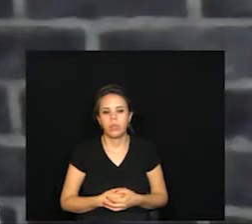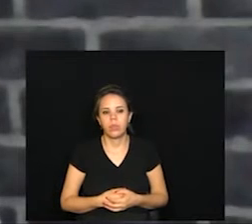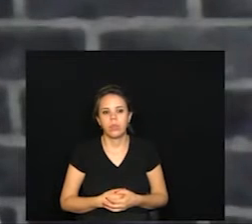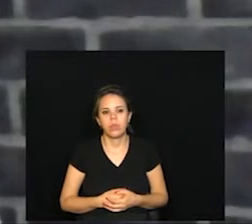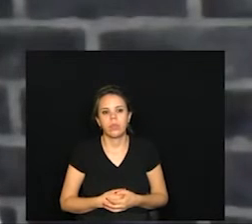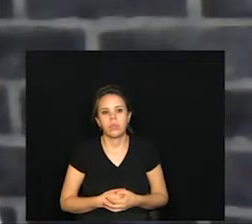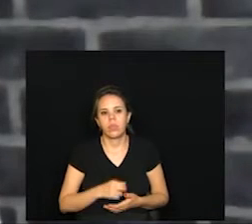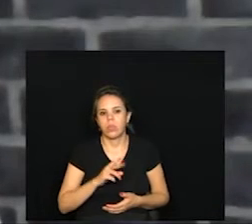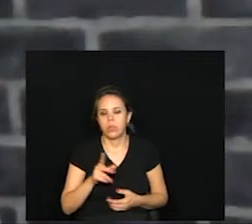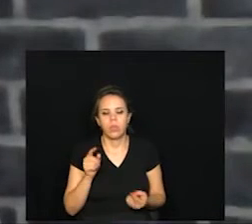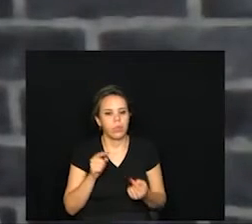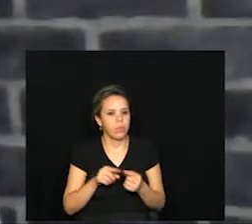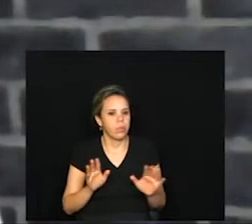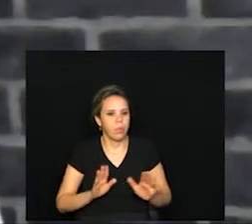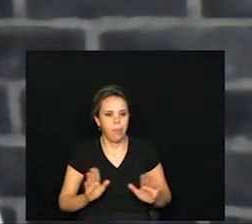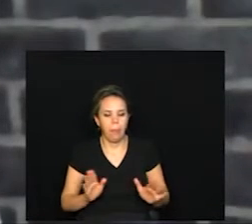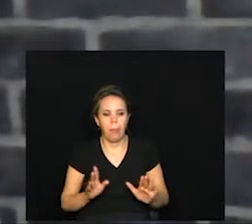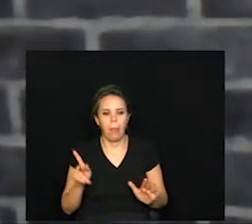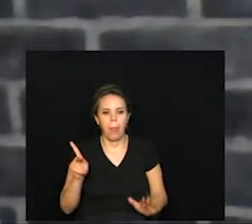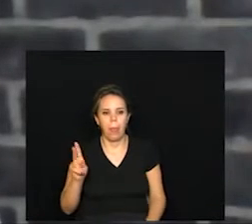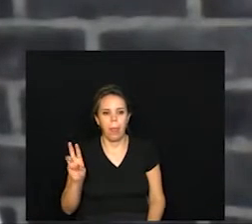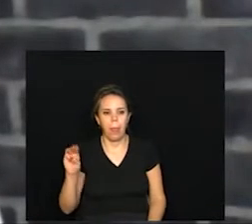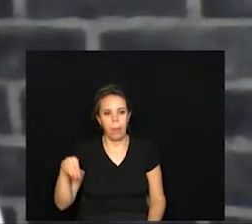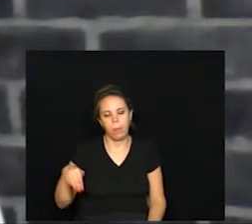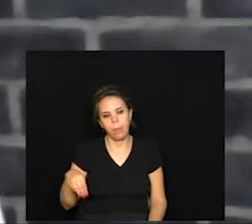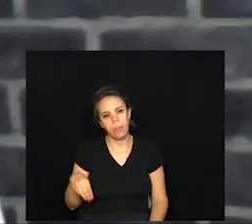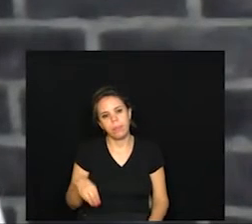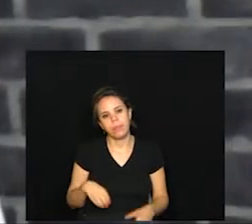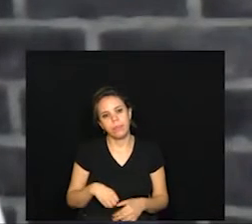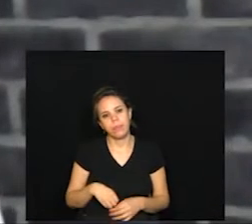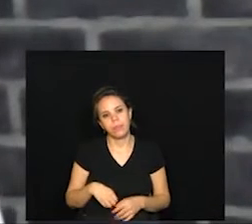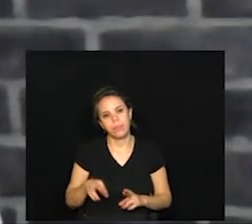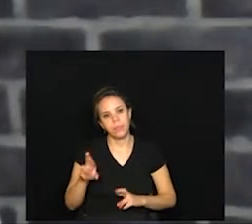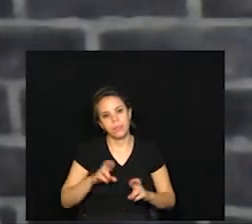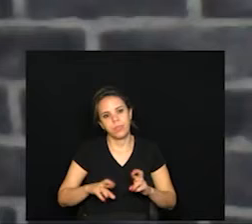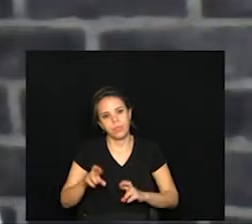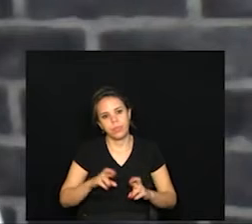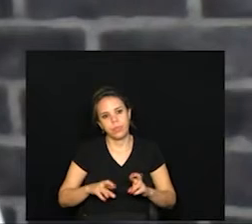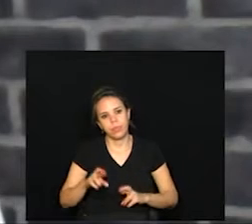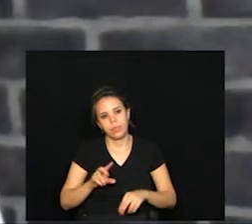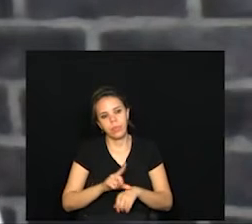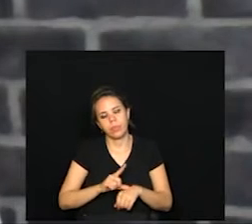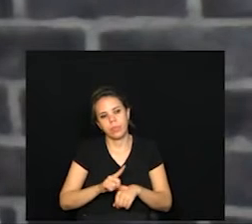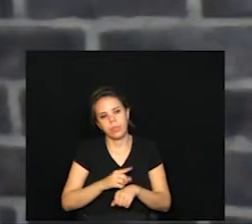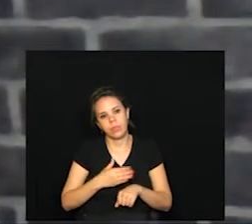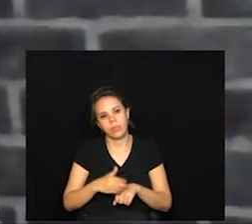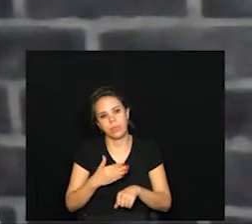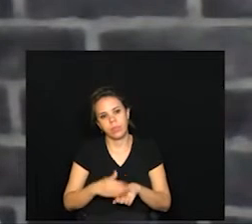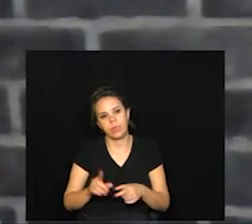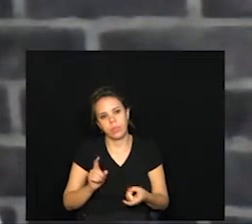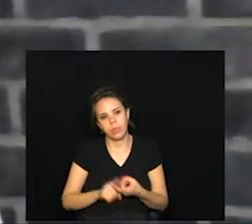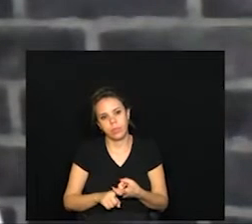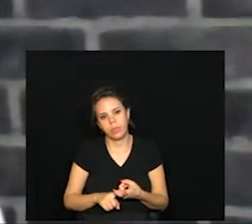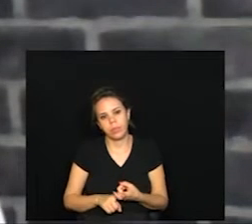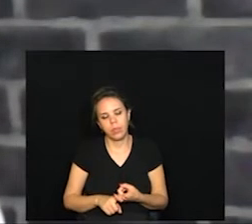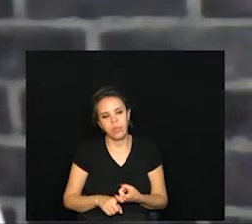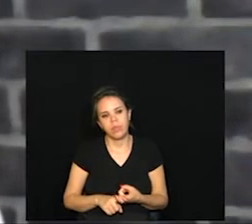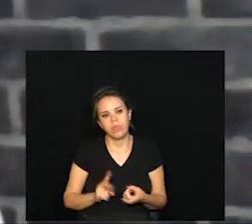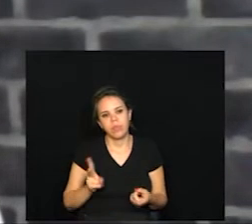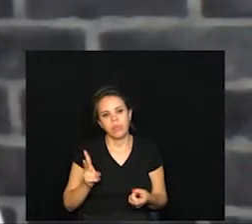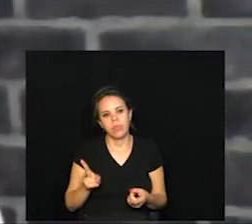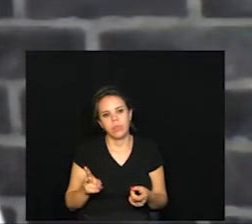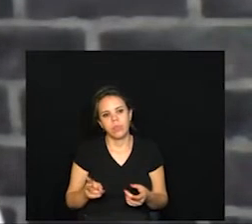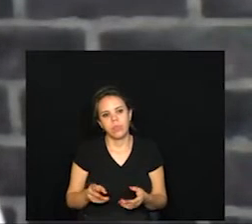seja esse o objetivo do PROCON, né? Ele está para fiscalizar a legislação e aplicar a penalidade, mas a gente sempre